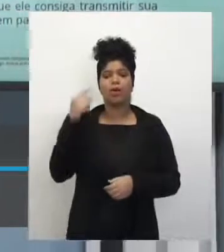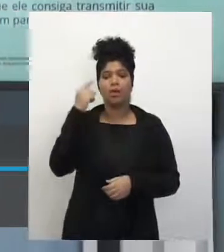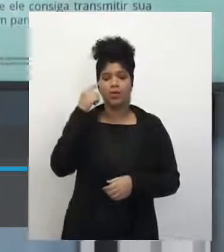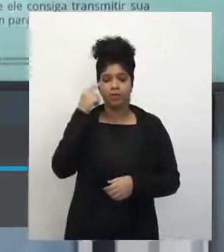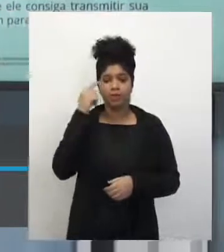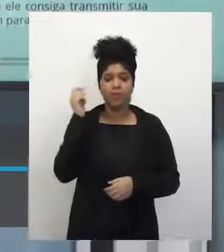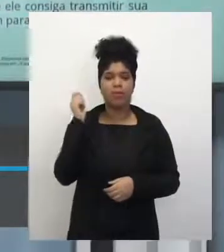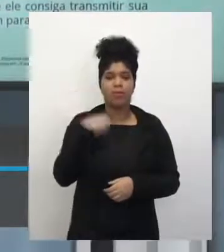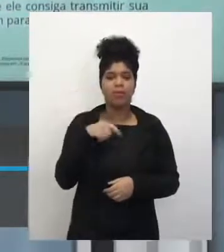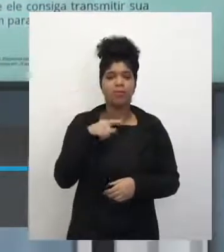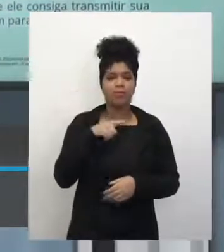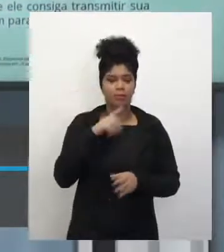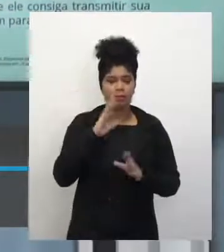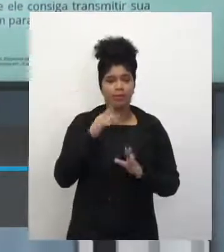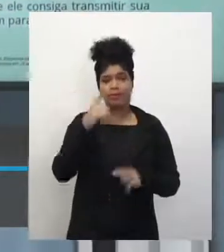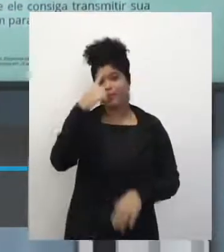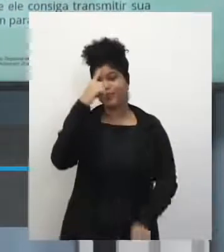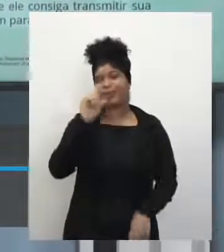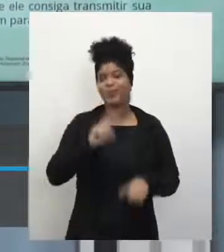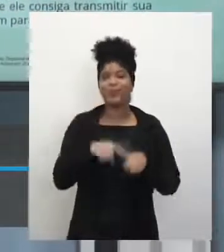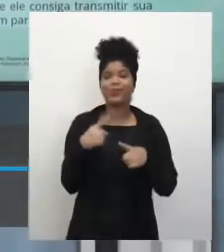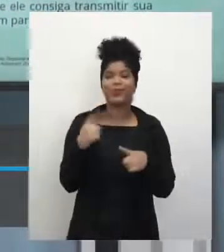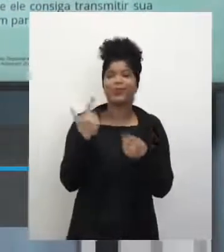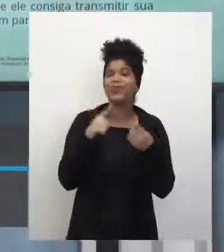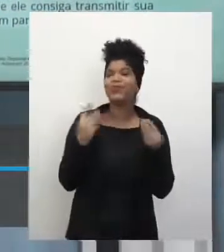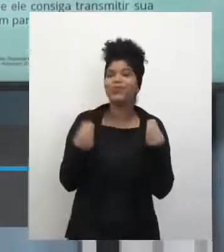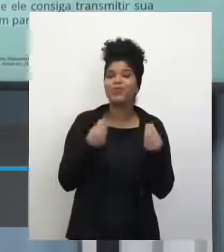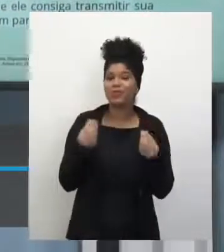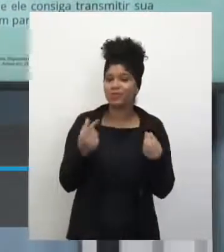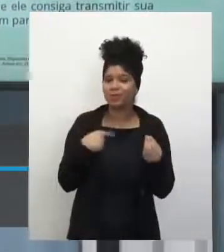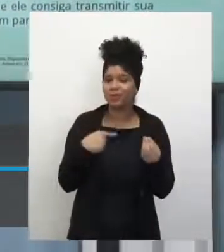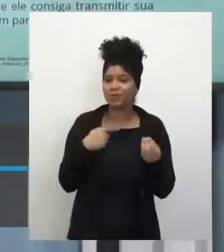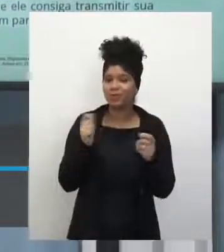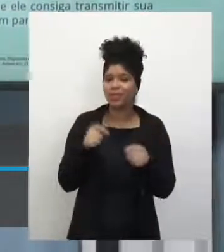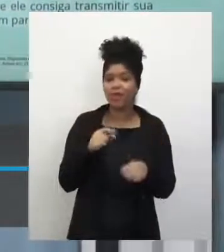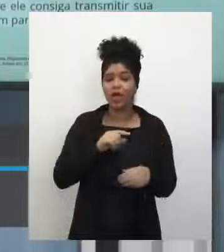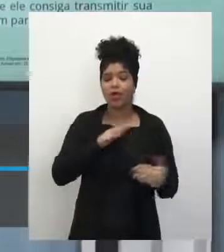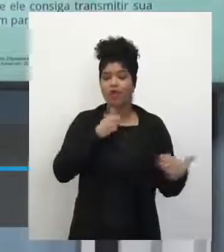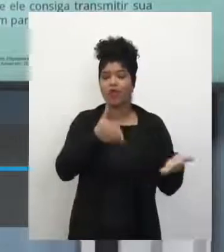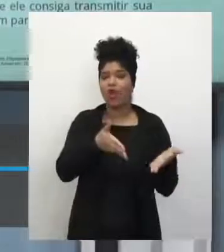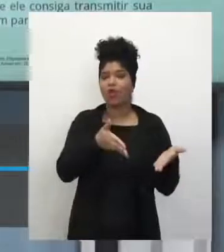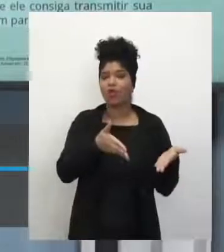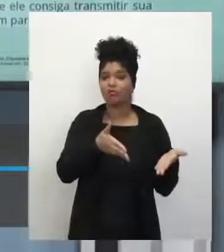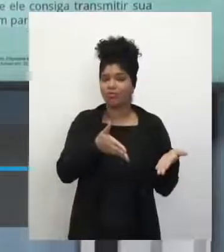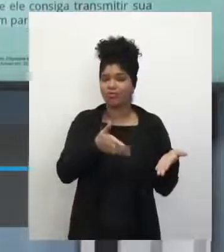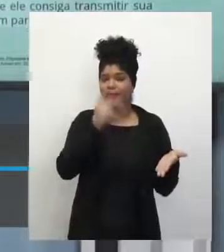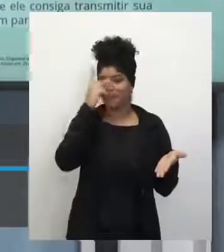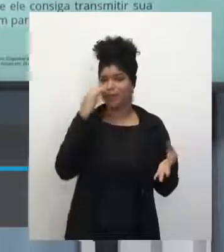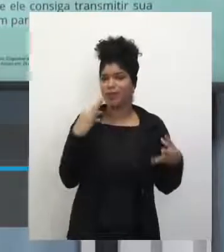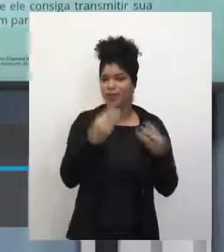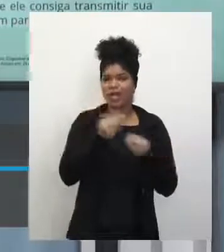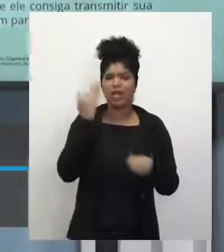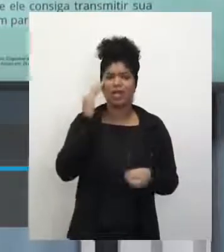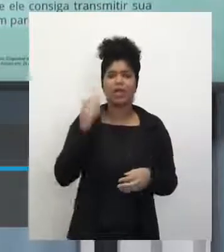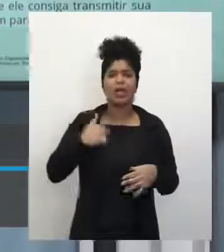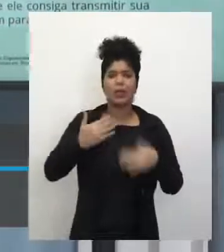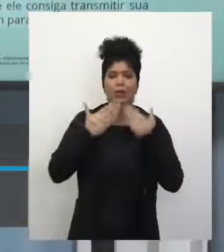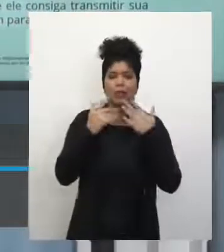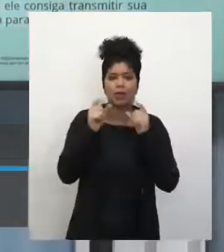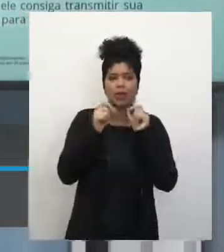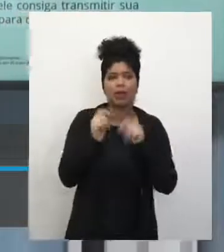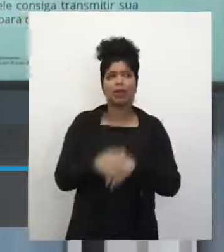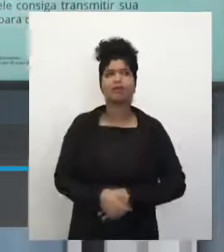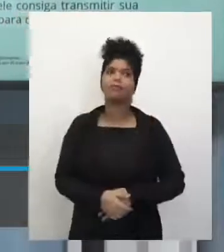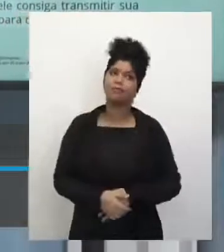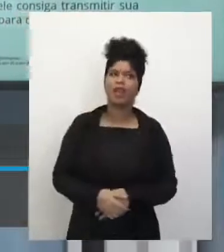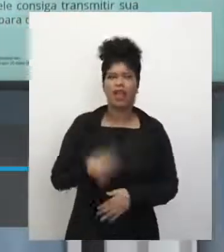tá, eu tenho essa ideia, mas como é que eu vou fazer para que eu atinja meu público-alvo? Para que as pessoas entendam o que eu quero transmitir. Ah, tá,